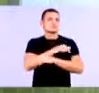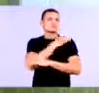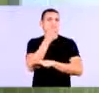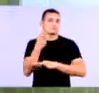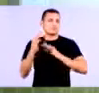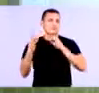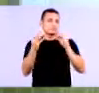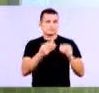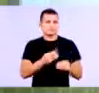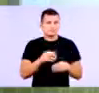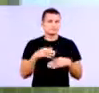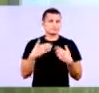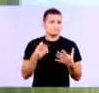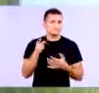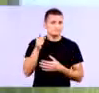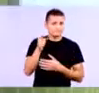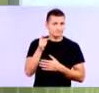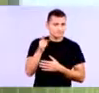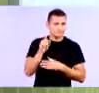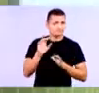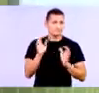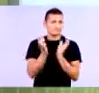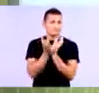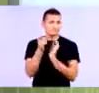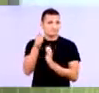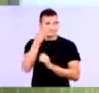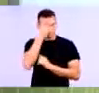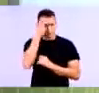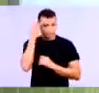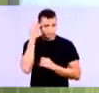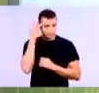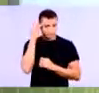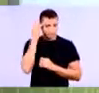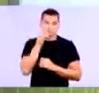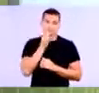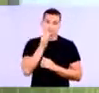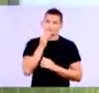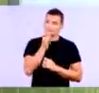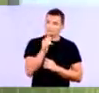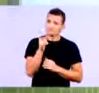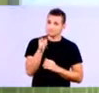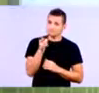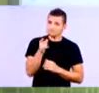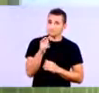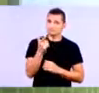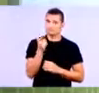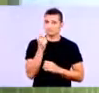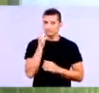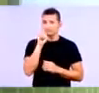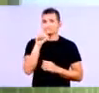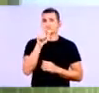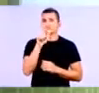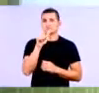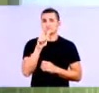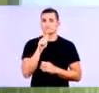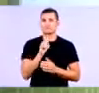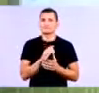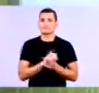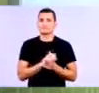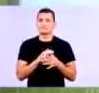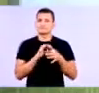todos? Esse grupo, essa pessoa, caso ela venha conseguir, vamos dizer,